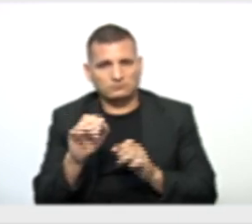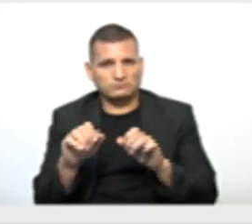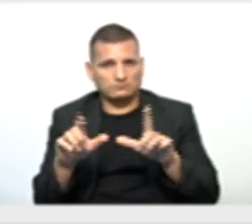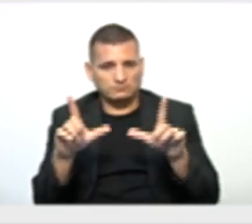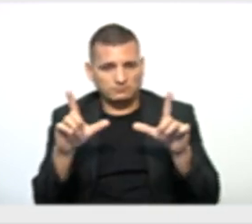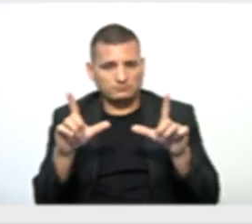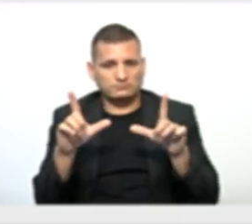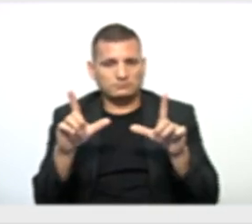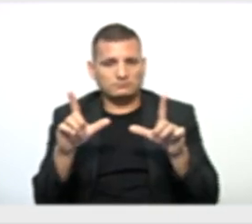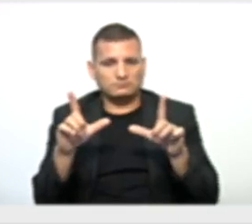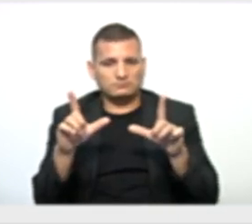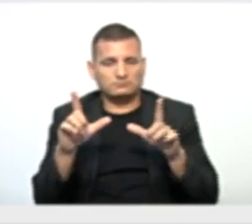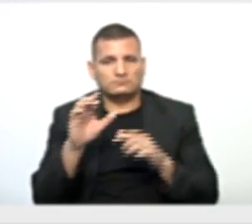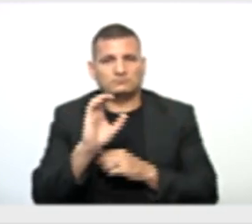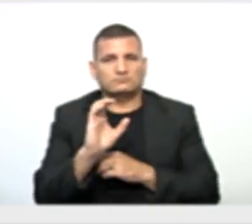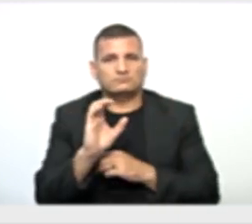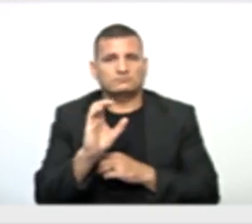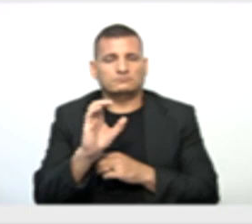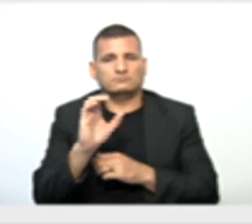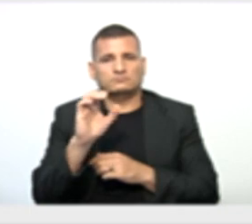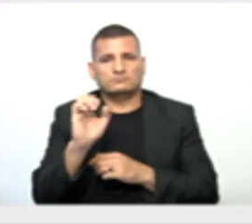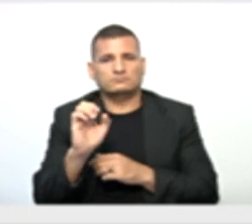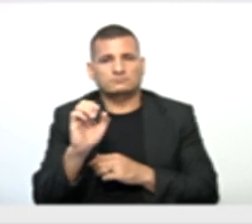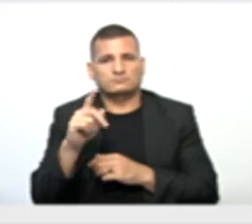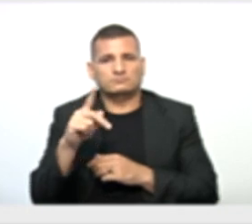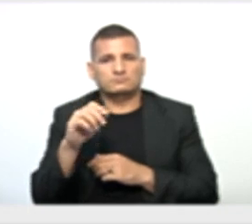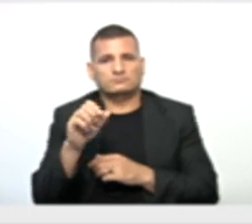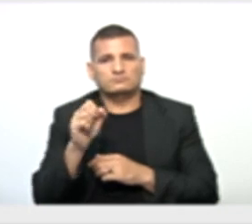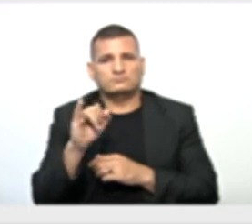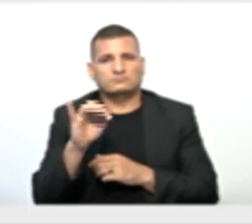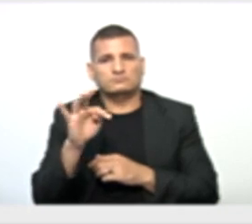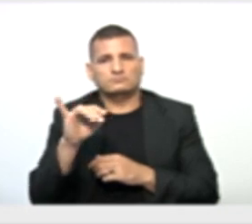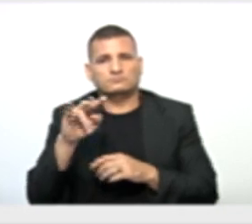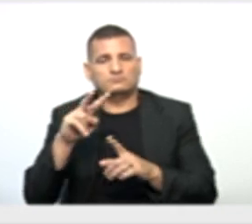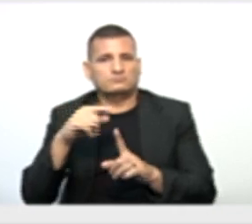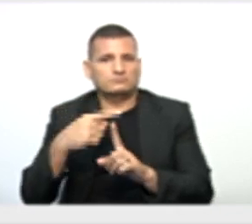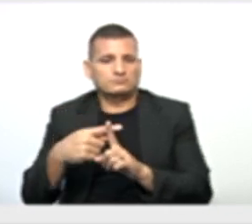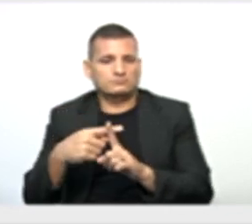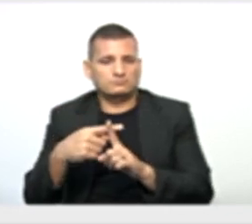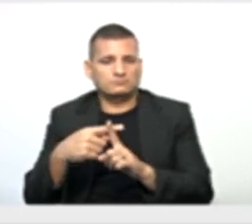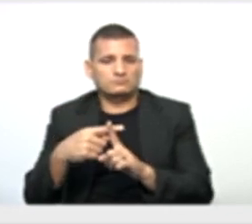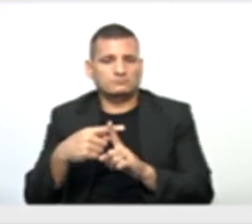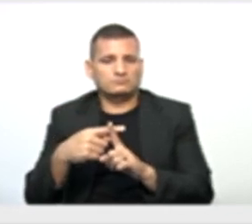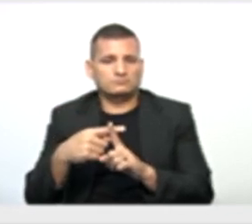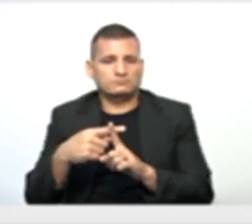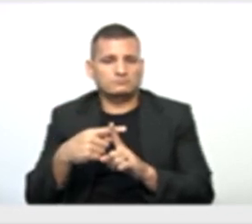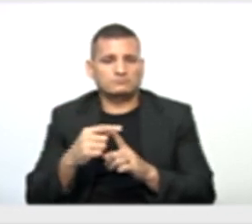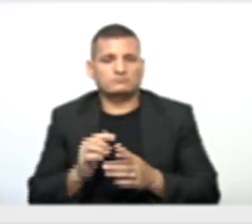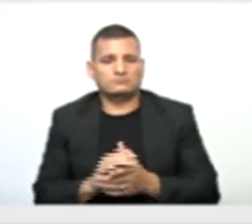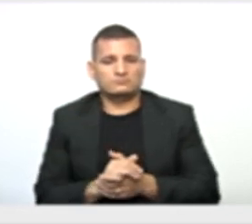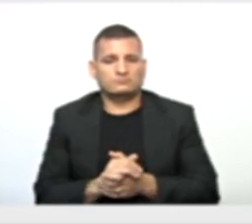C é positivo. Aí eu vou executar de novo.